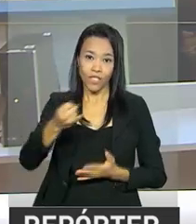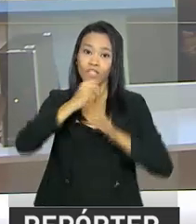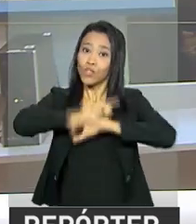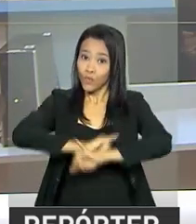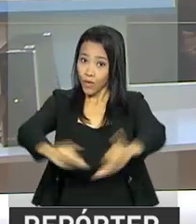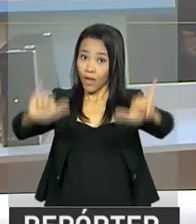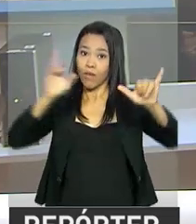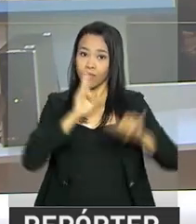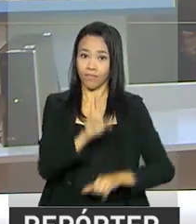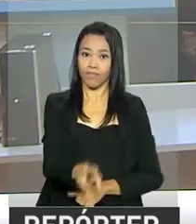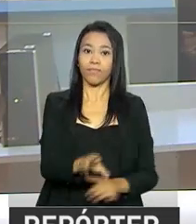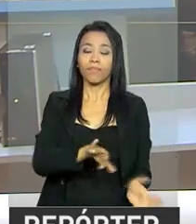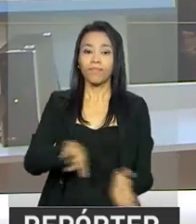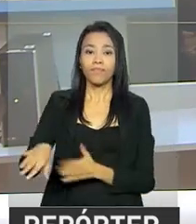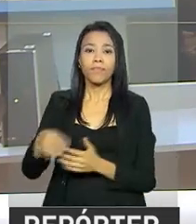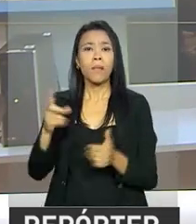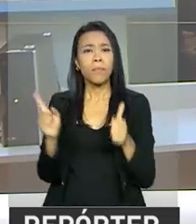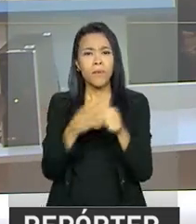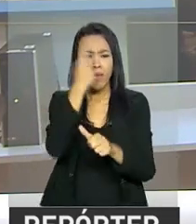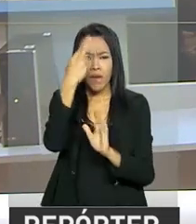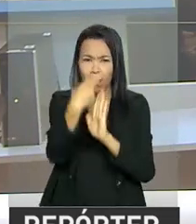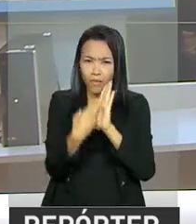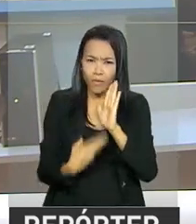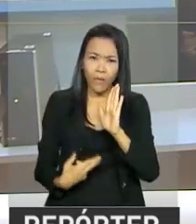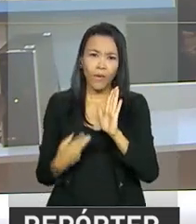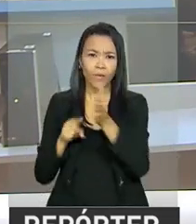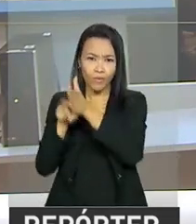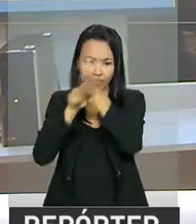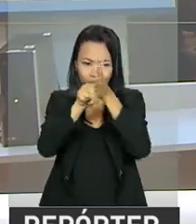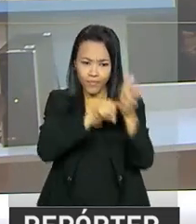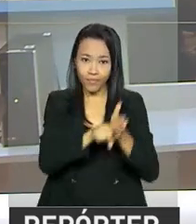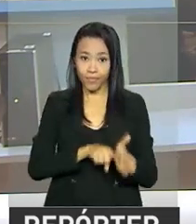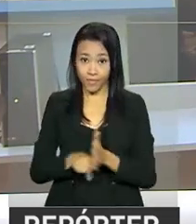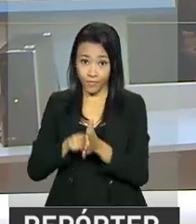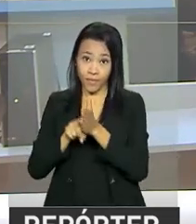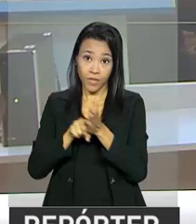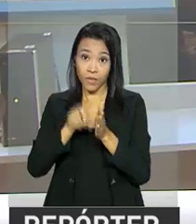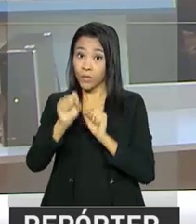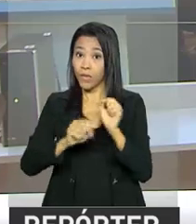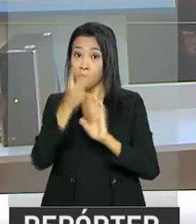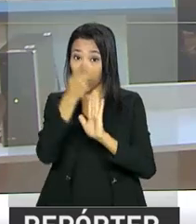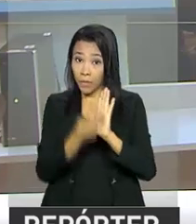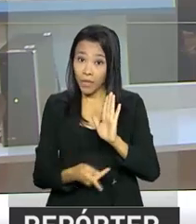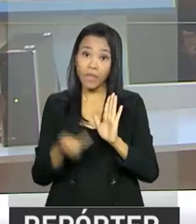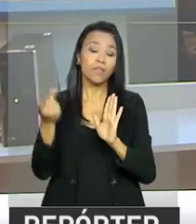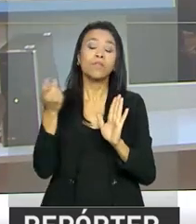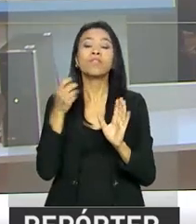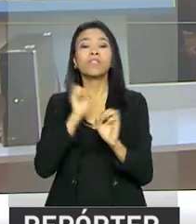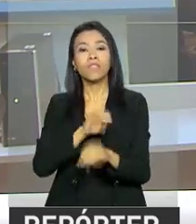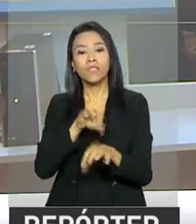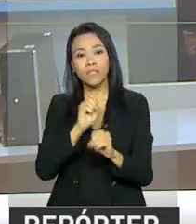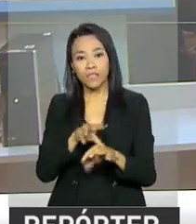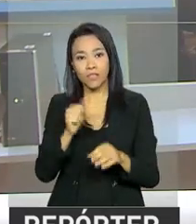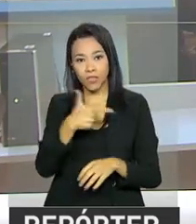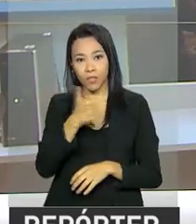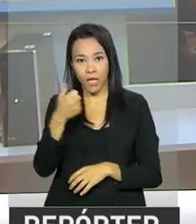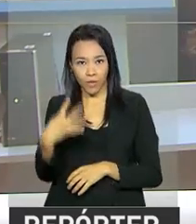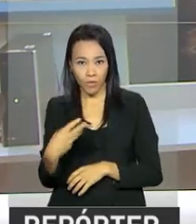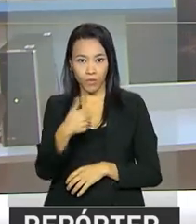divulgado o primeiro relatório de monitoramento das metas do Plano Nacional de Educação 2 2014